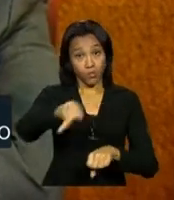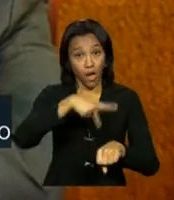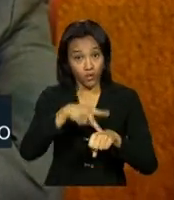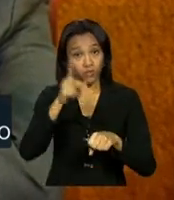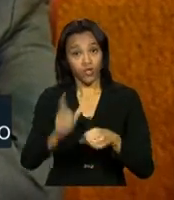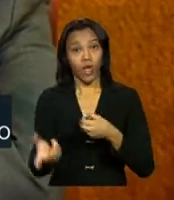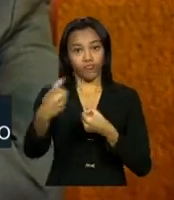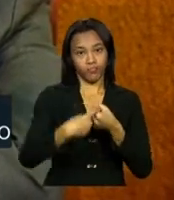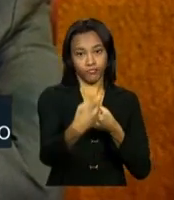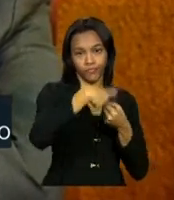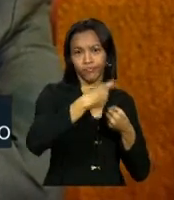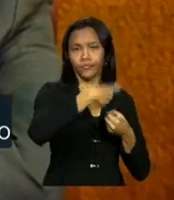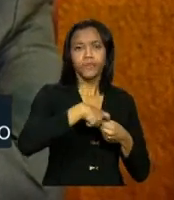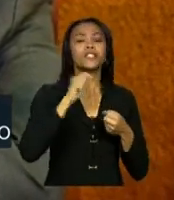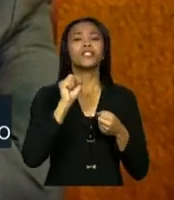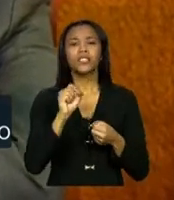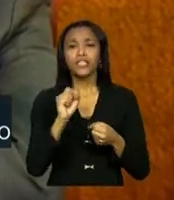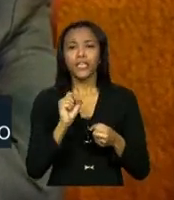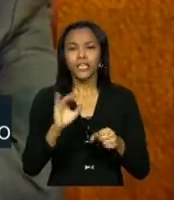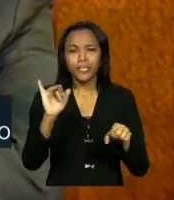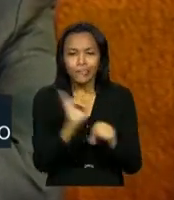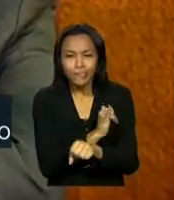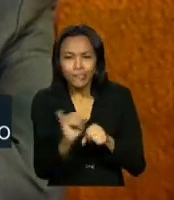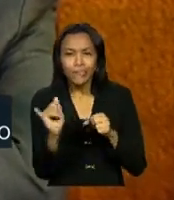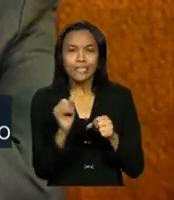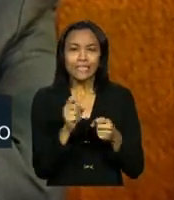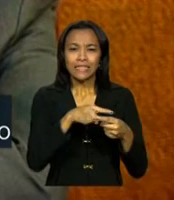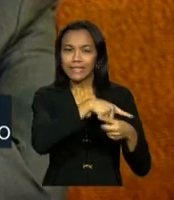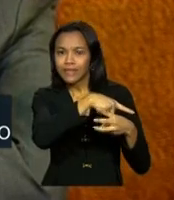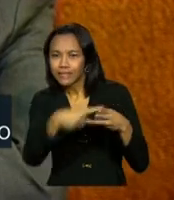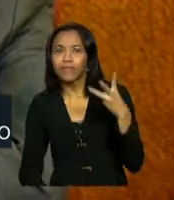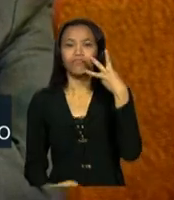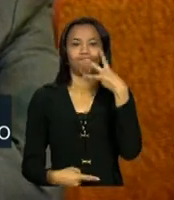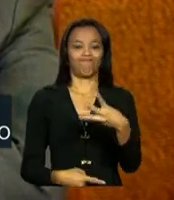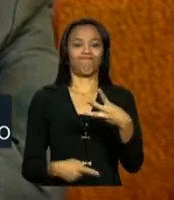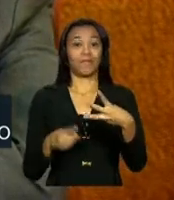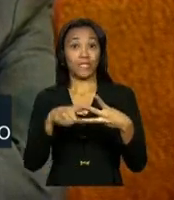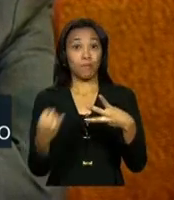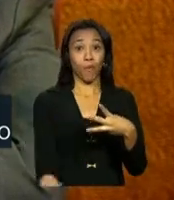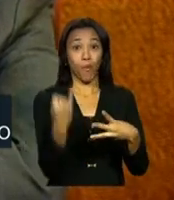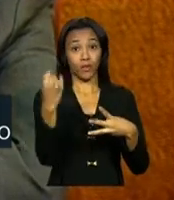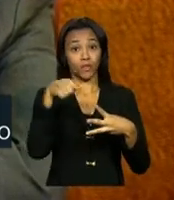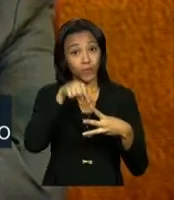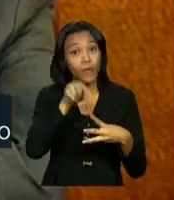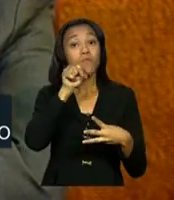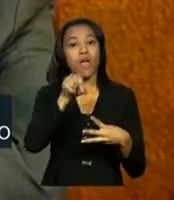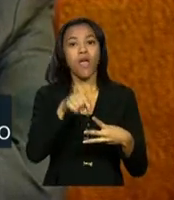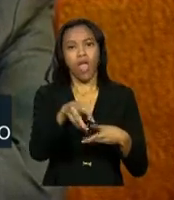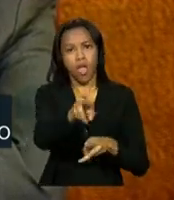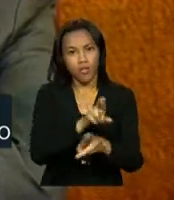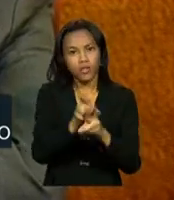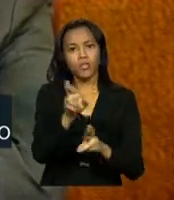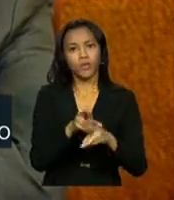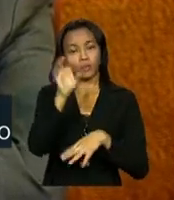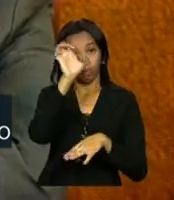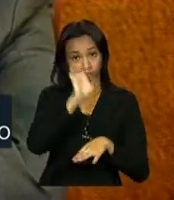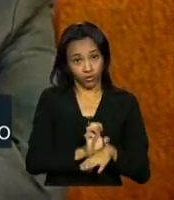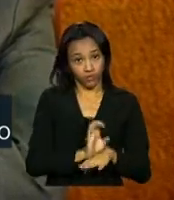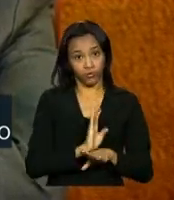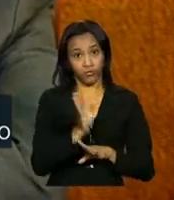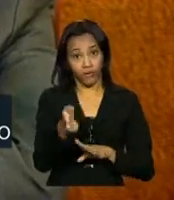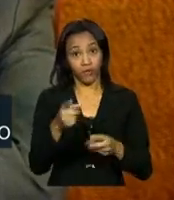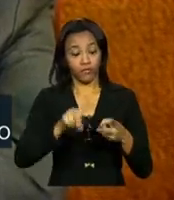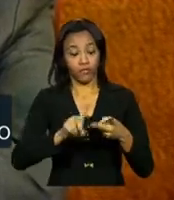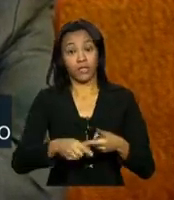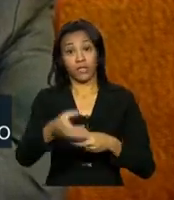em ar particular três relações fundamentais a relação estado cidadão